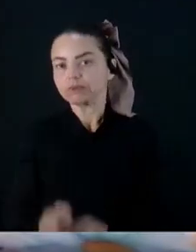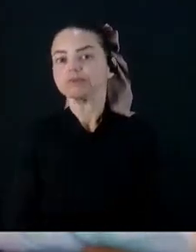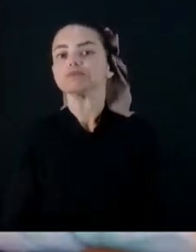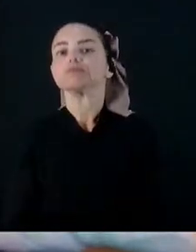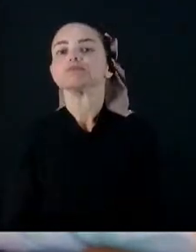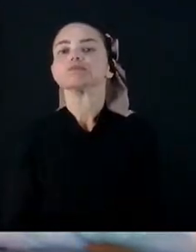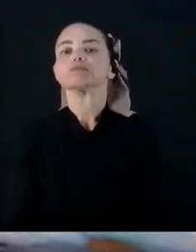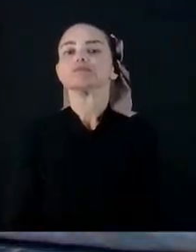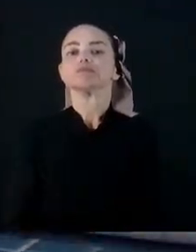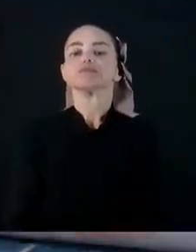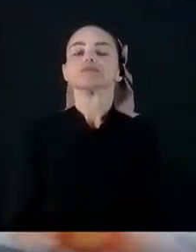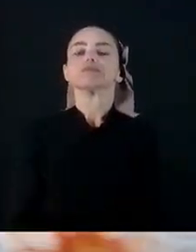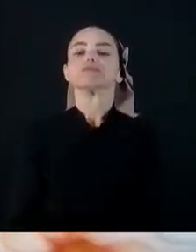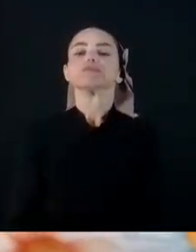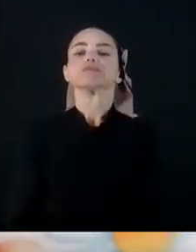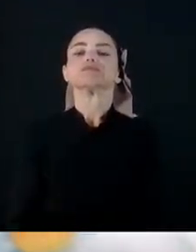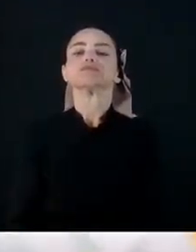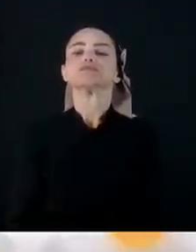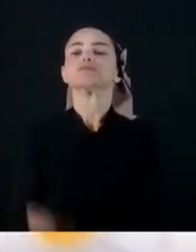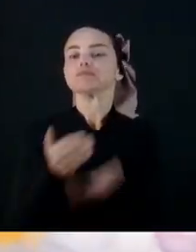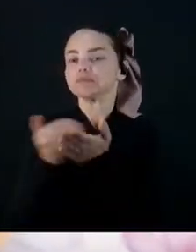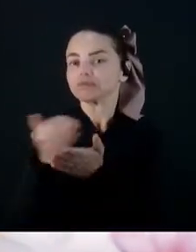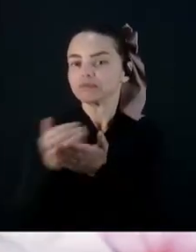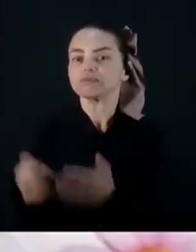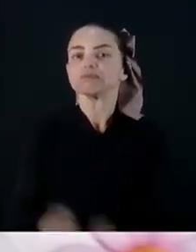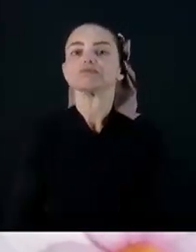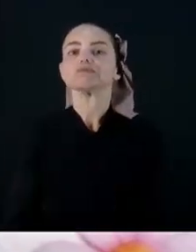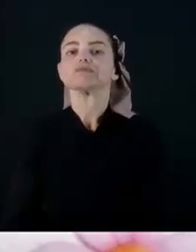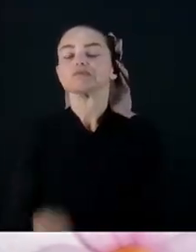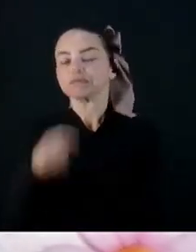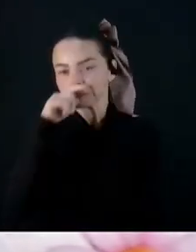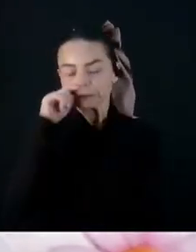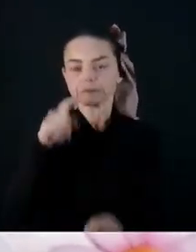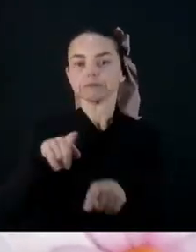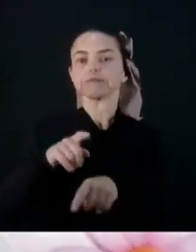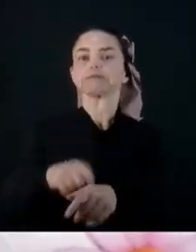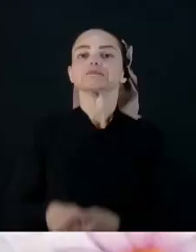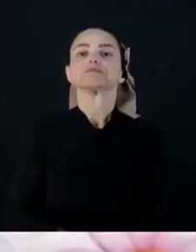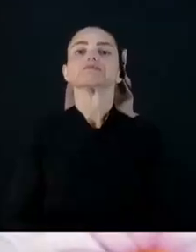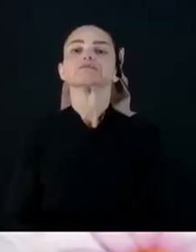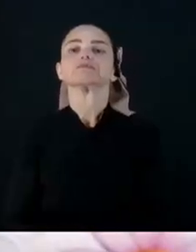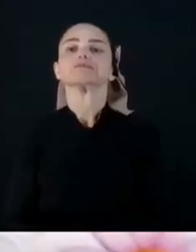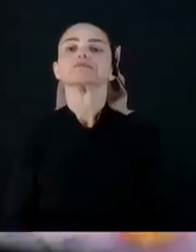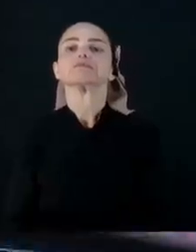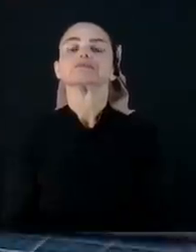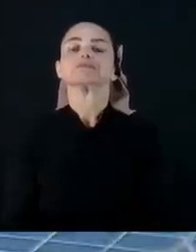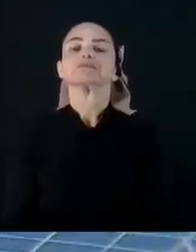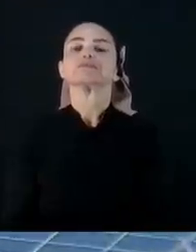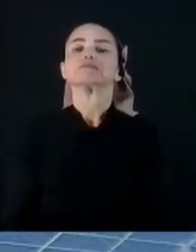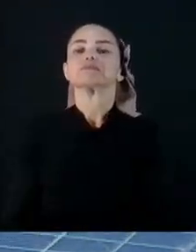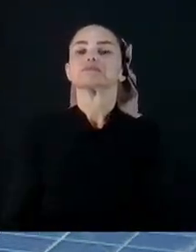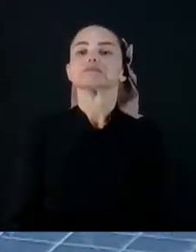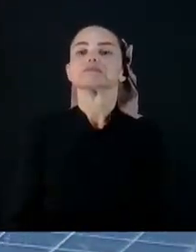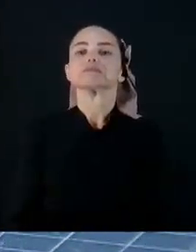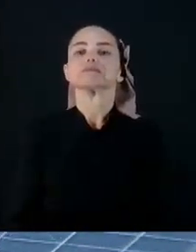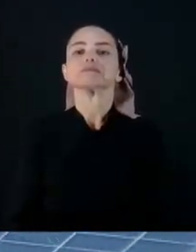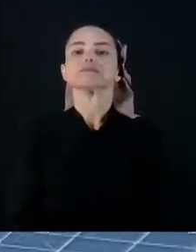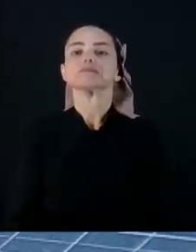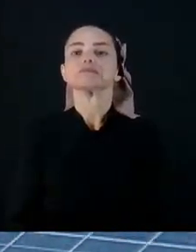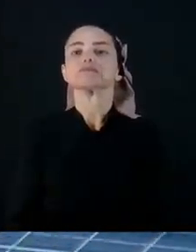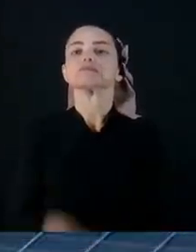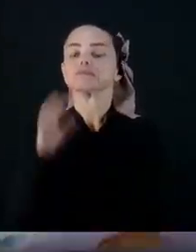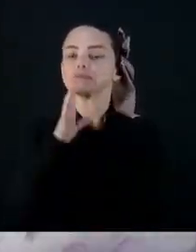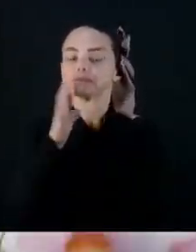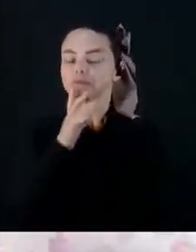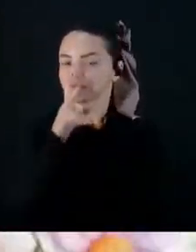aqui do início e aqui de trás também. Cortamos as linhas. Ó, aqui dá pra ver que fica bem reforçadinho,